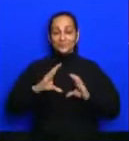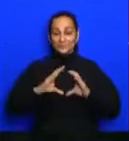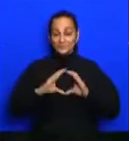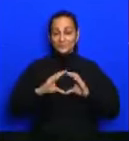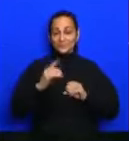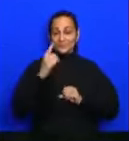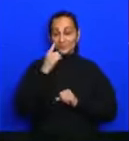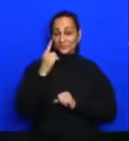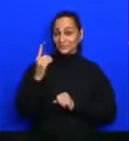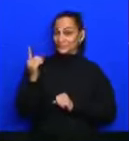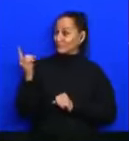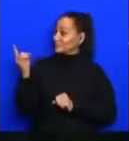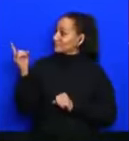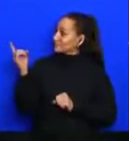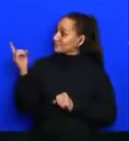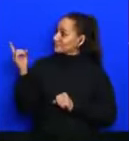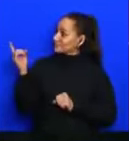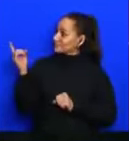bola deste globo.